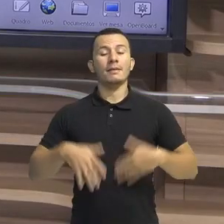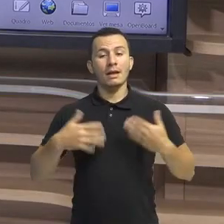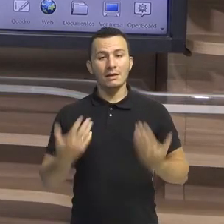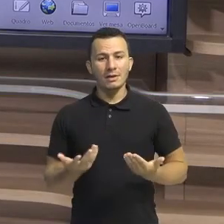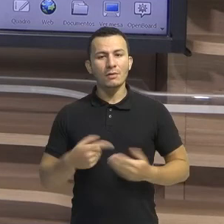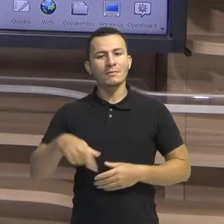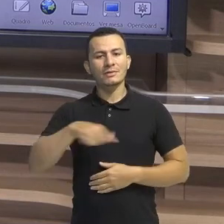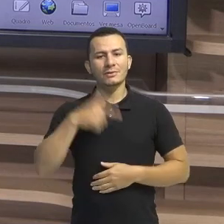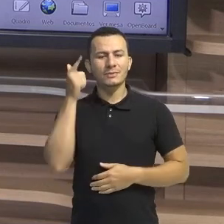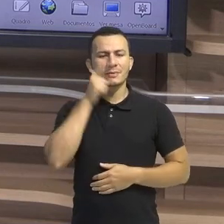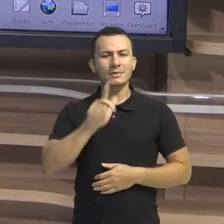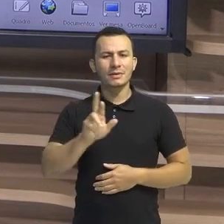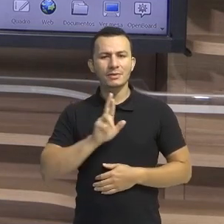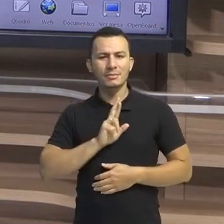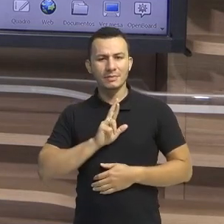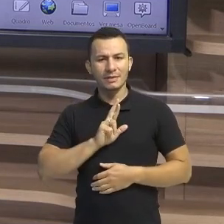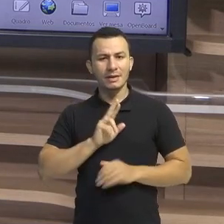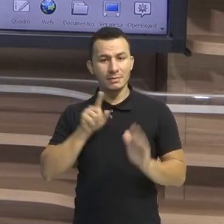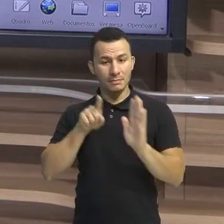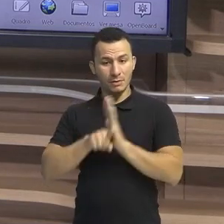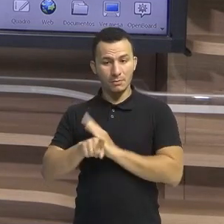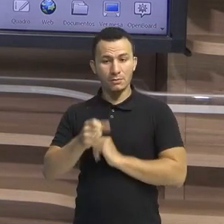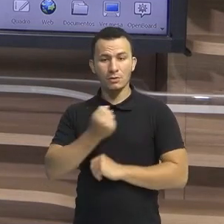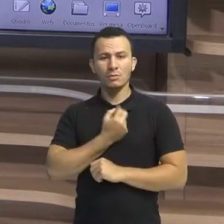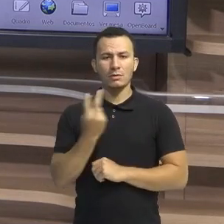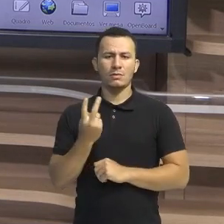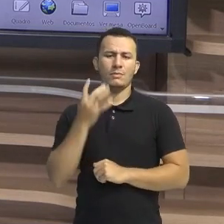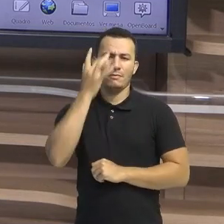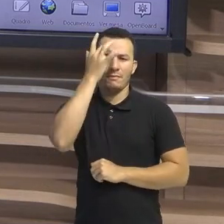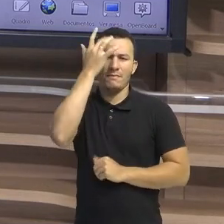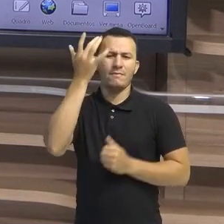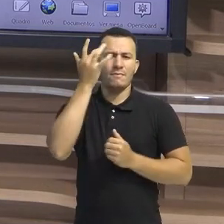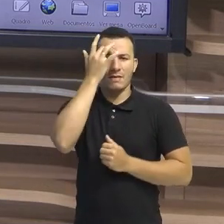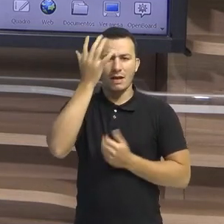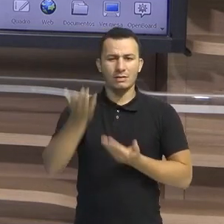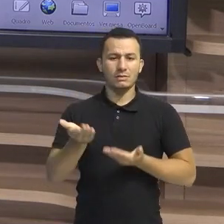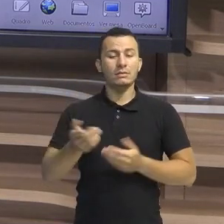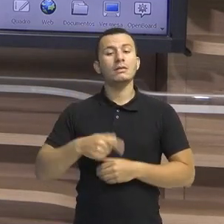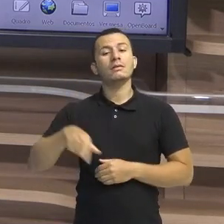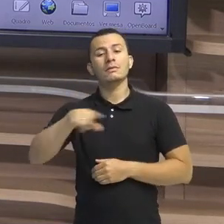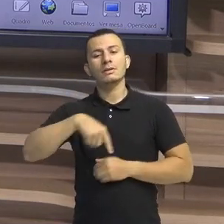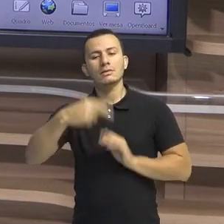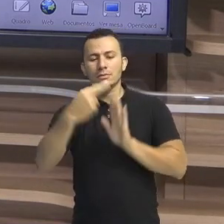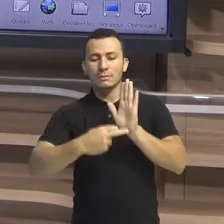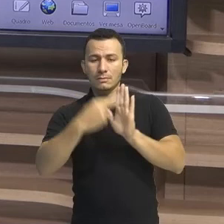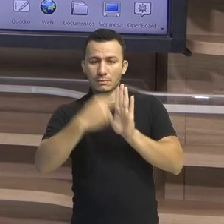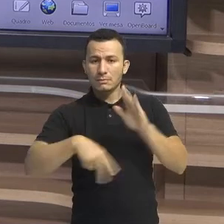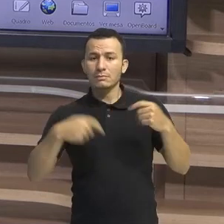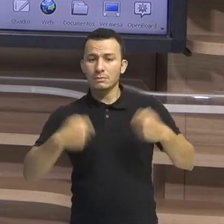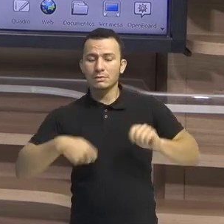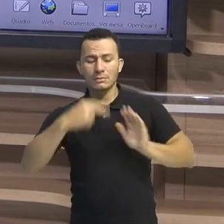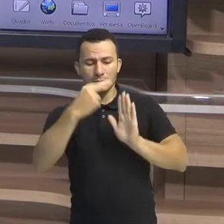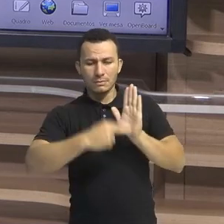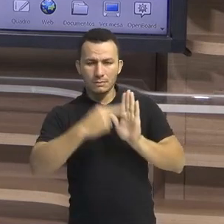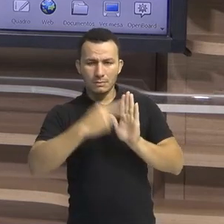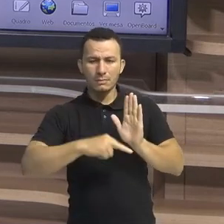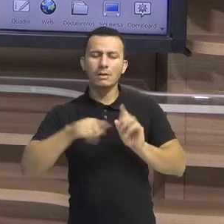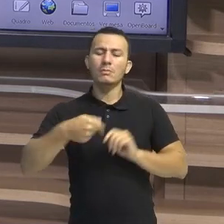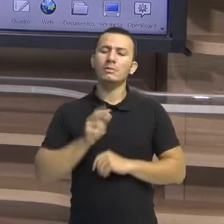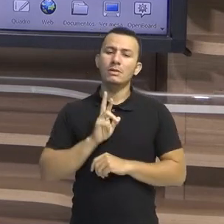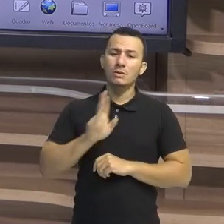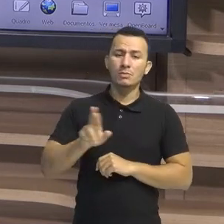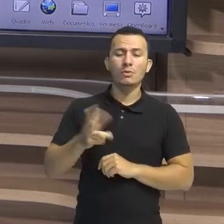aí, pessoal, conseguiram responder essa questão? Tá bem simples, né? É só analisar cada afirmativa aí e dizer